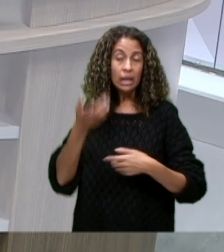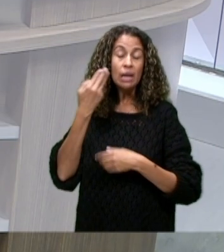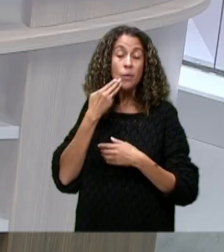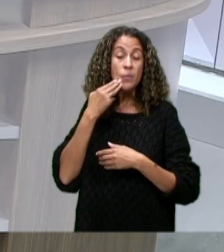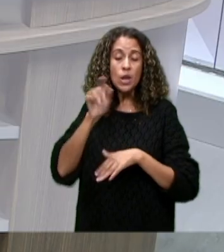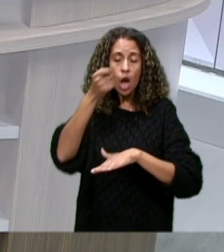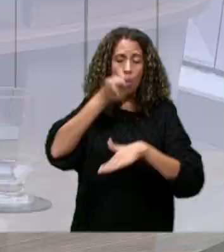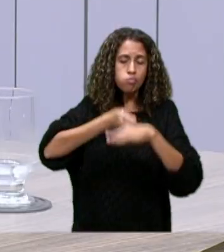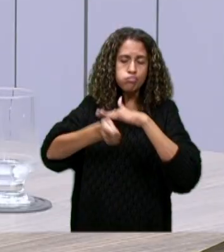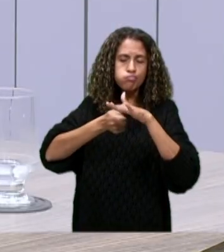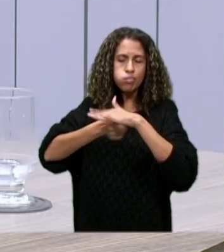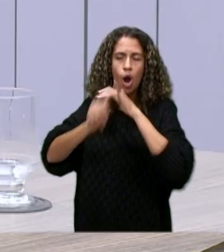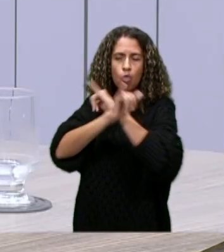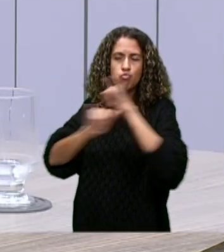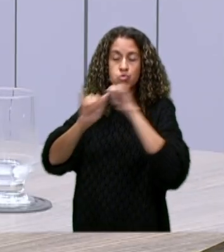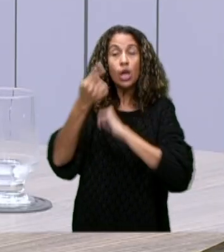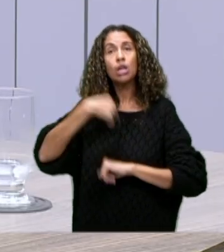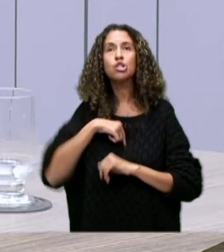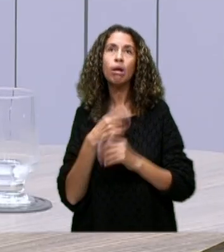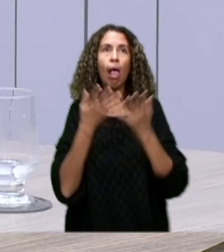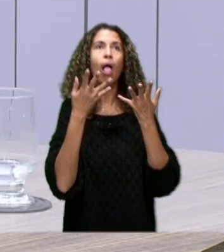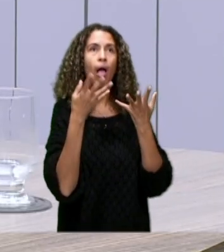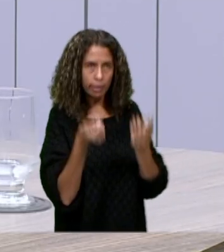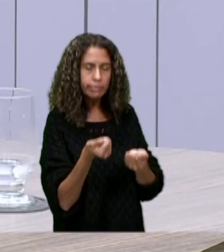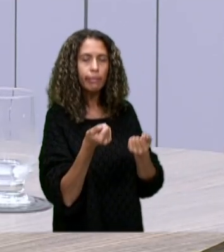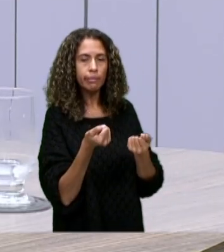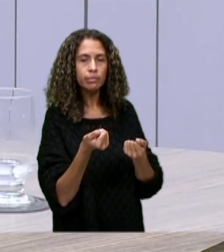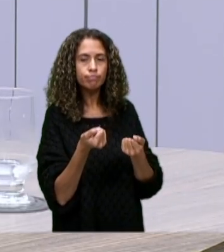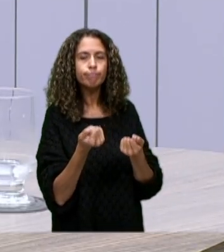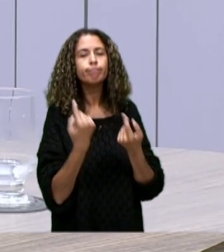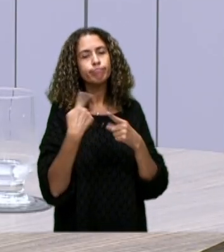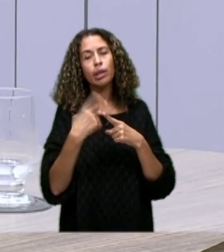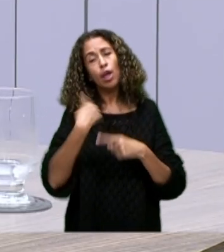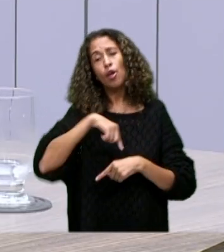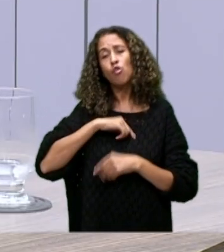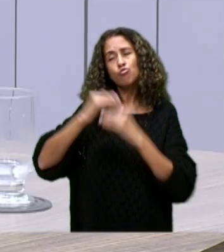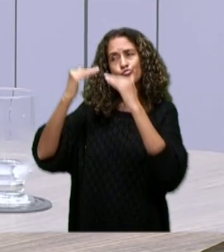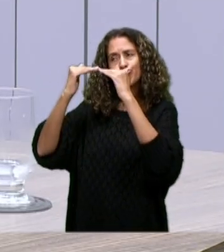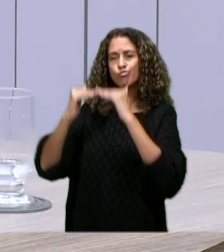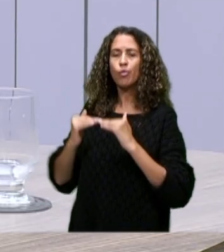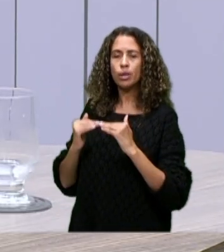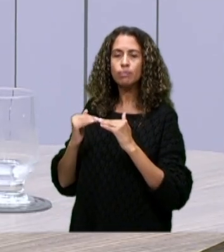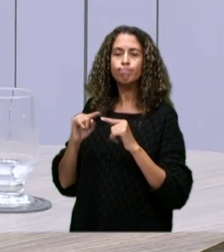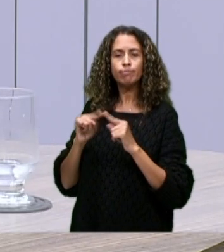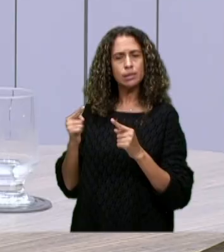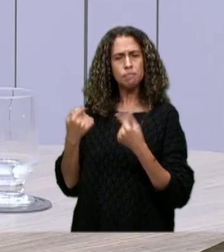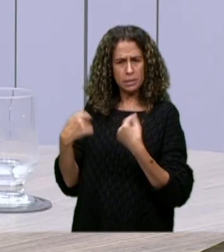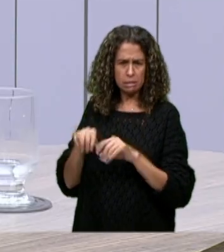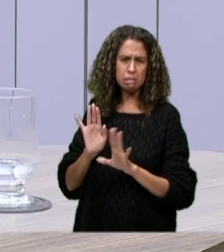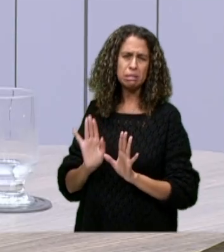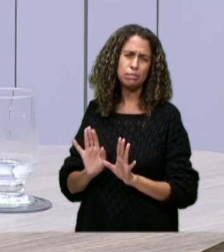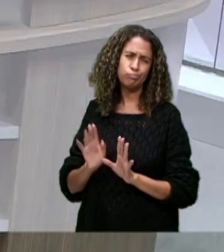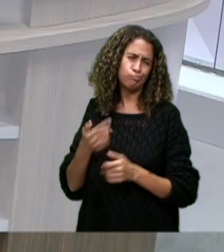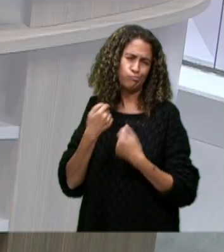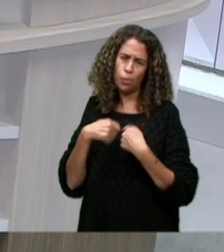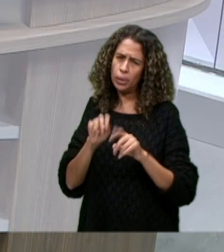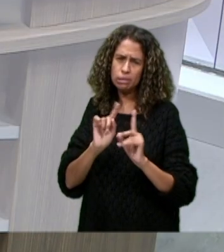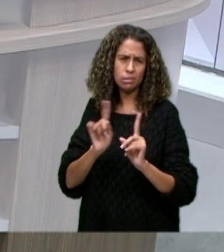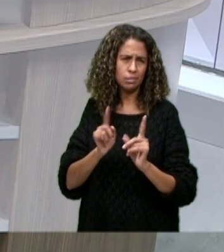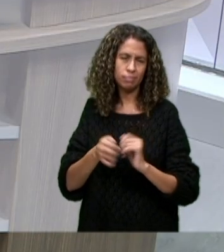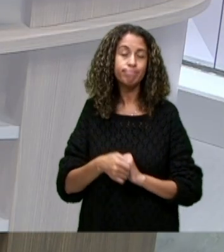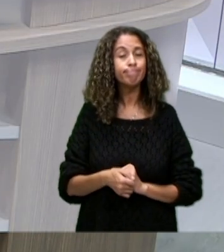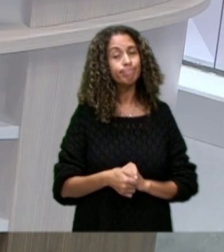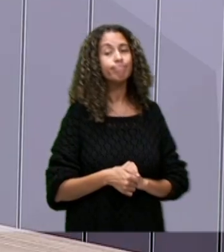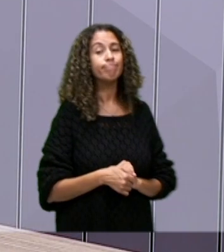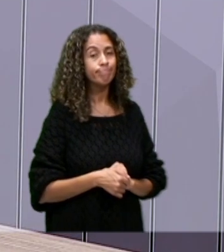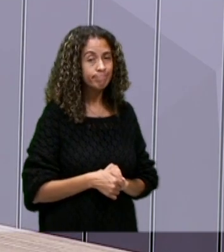propaganda. É óbvio que a gente vai tomar, porque nós somos condicionados a isso. Mas precisaria? Não precisaria, né? Então,